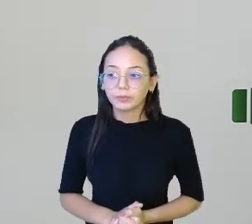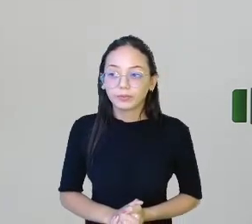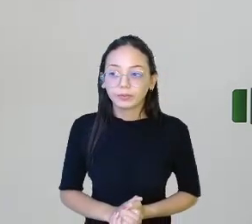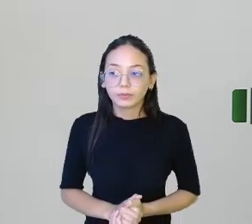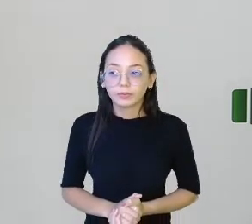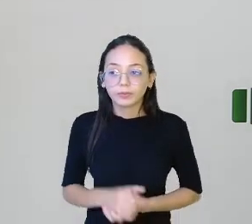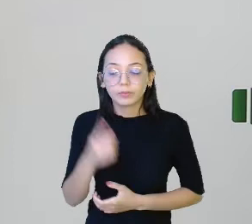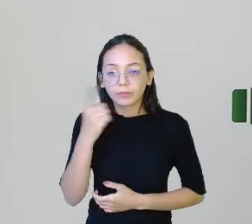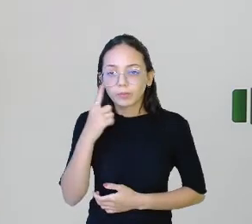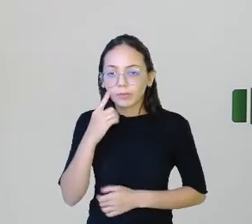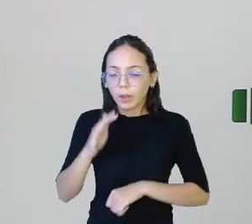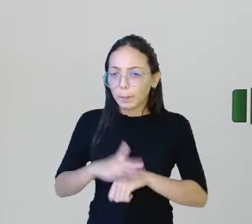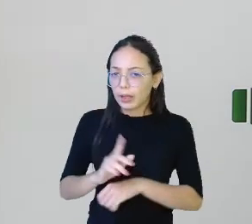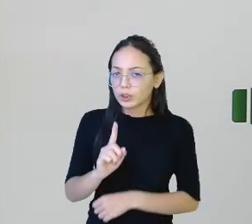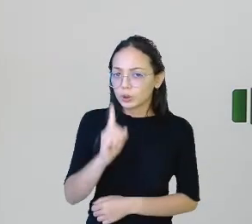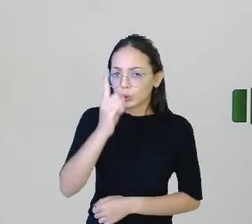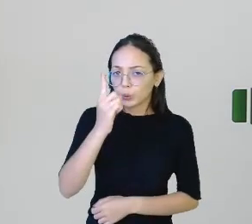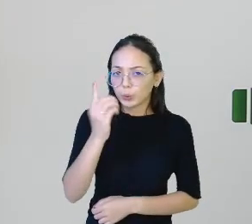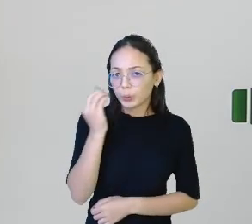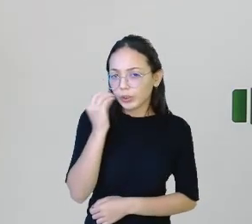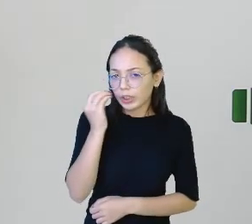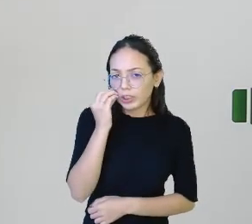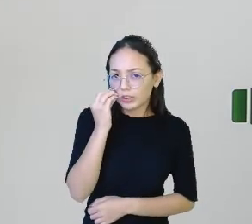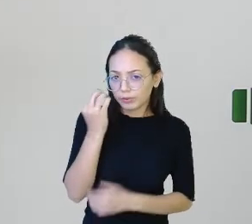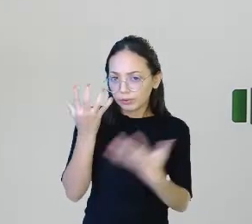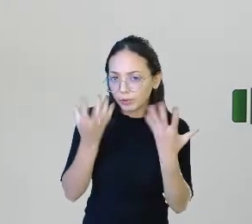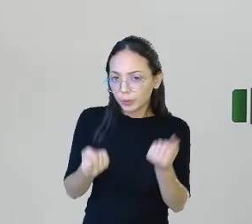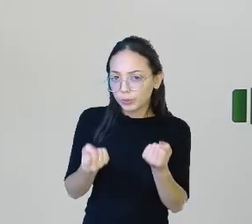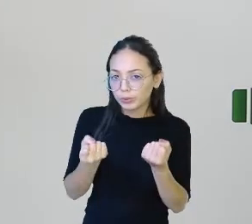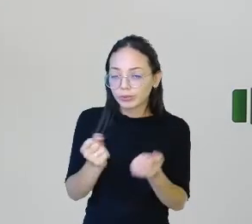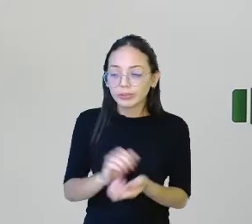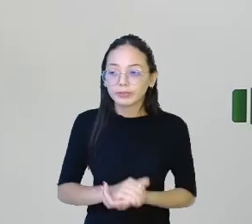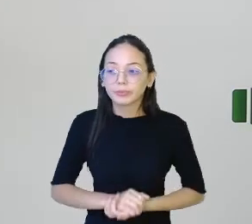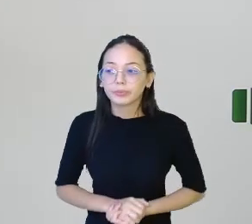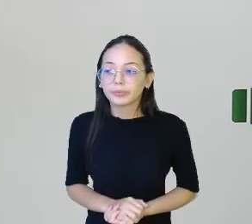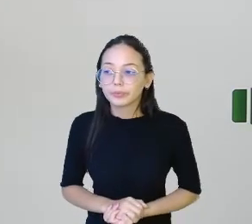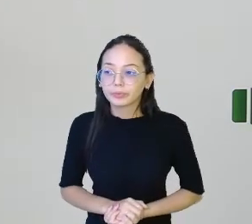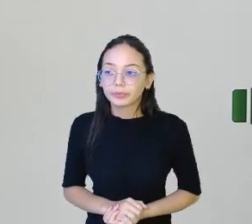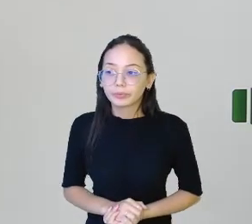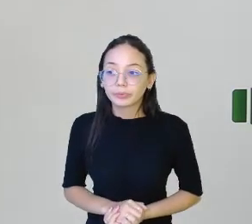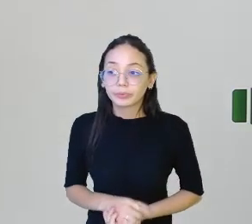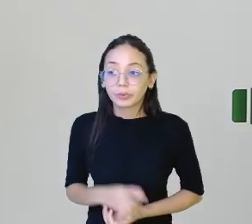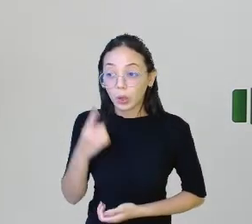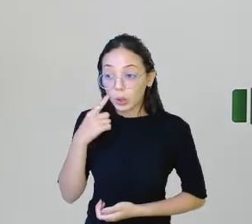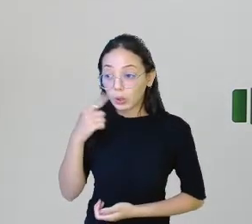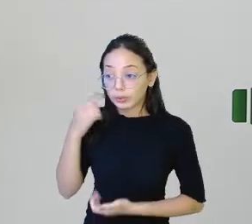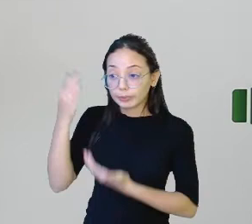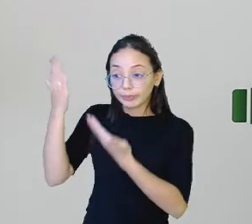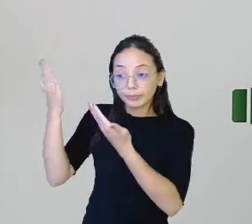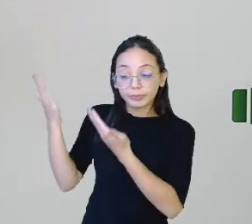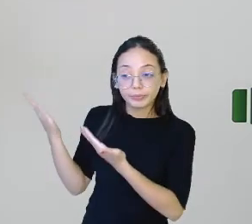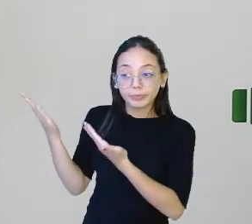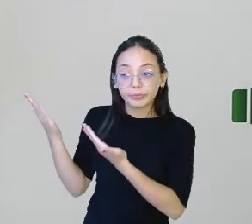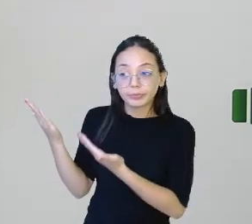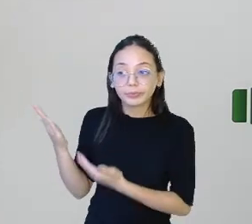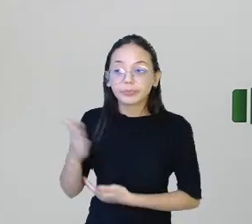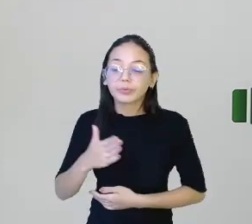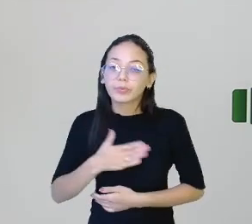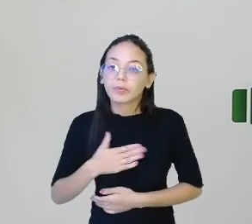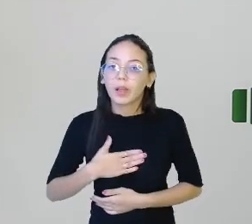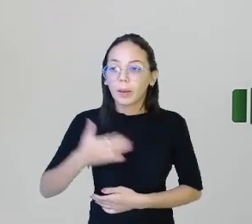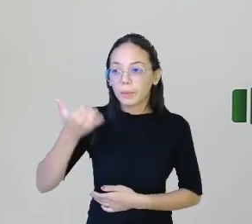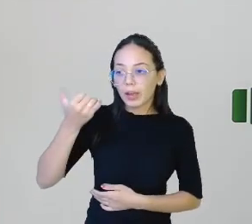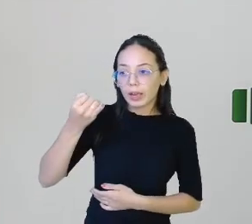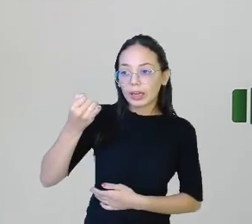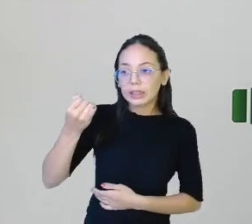Vamos para mais um? Vamos para mais um teste? Vamos lá. Eu peguei a minha canetinha e